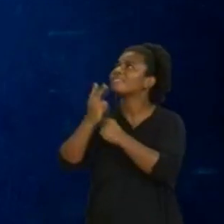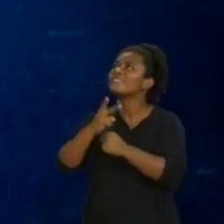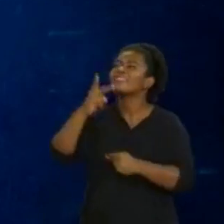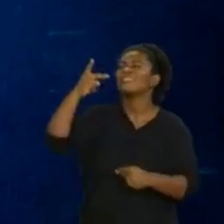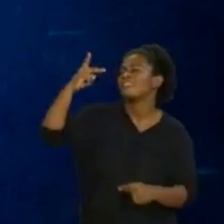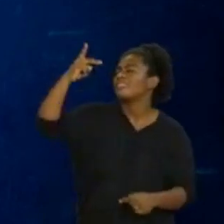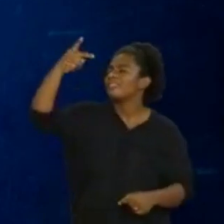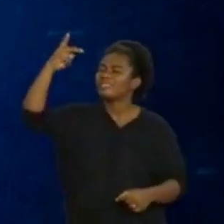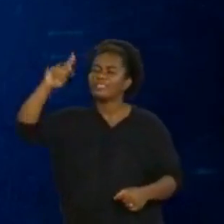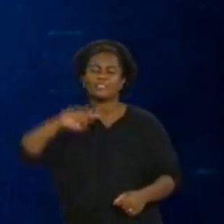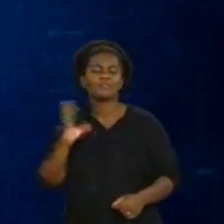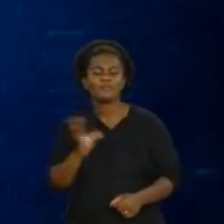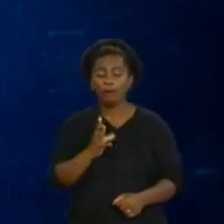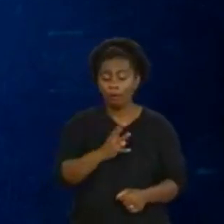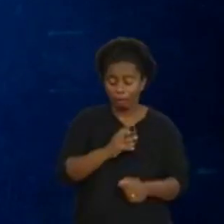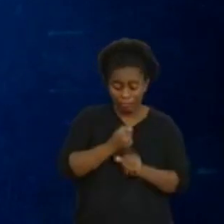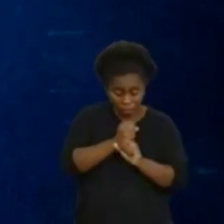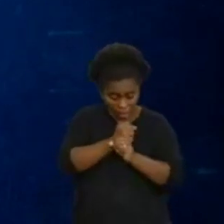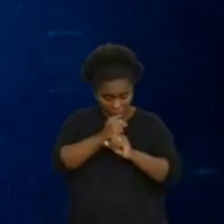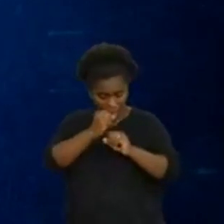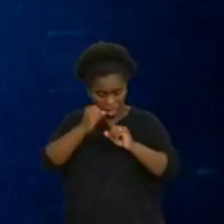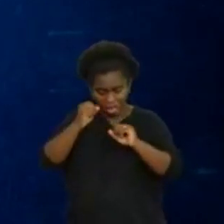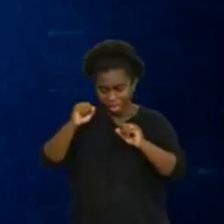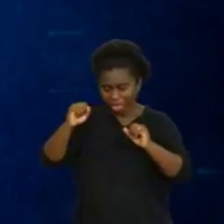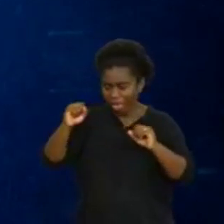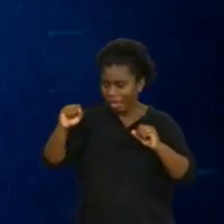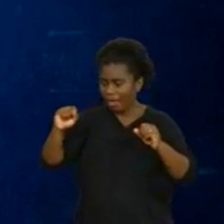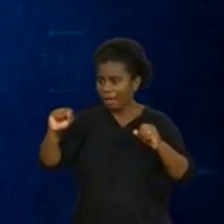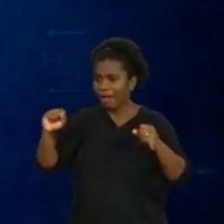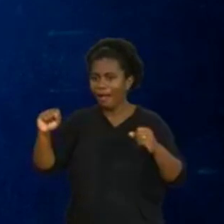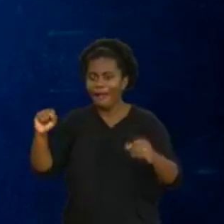seu amor é sobrenatural. Seu amor é